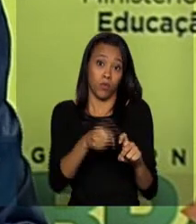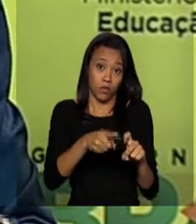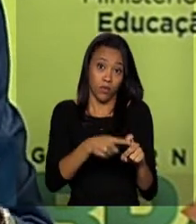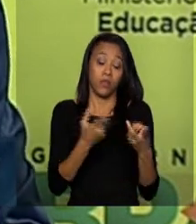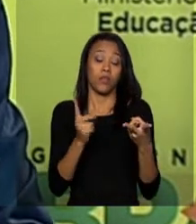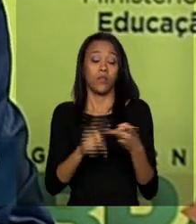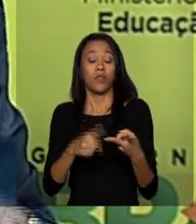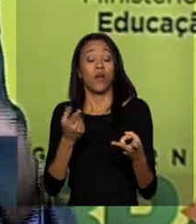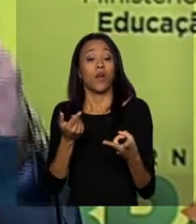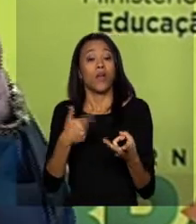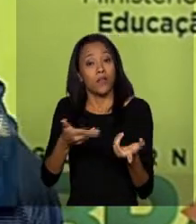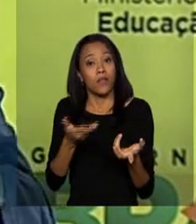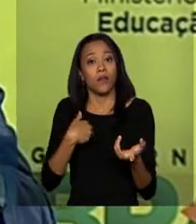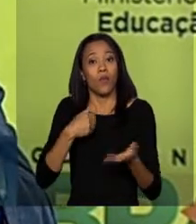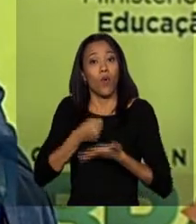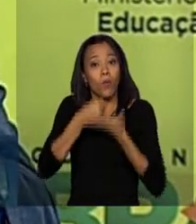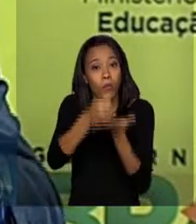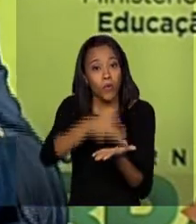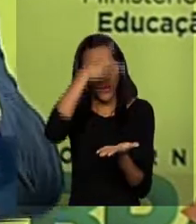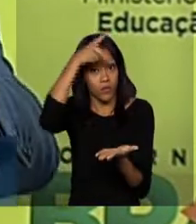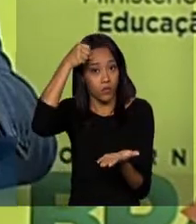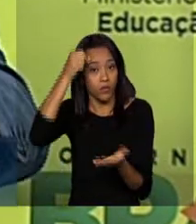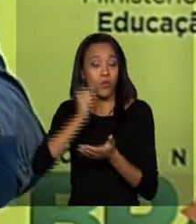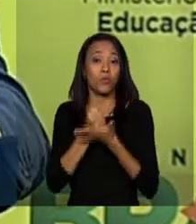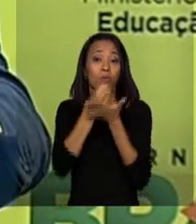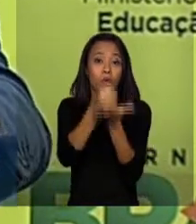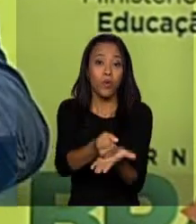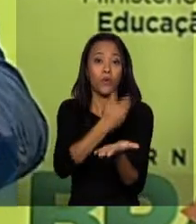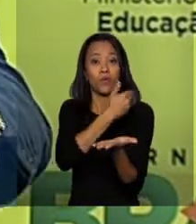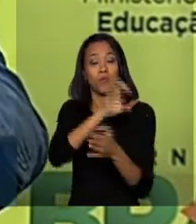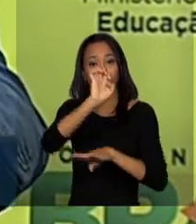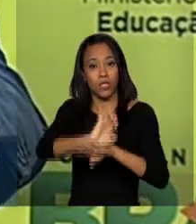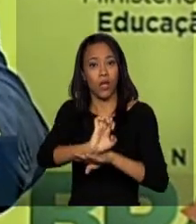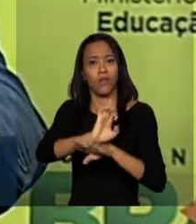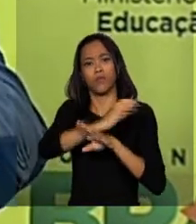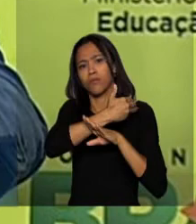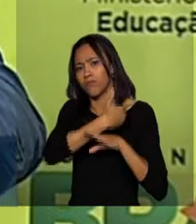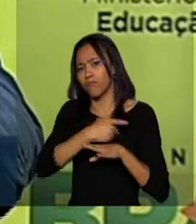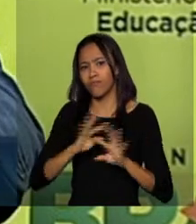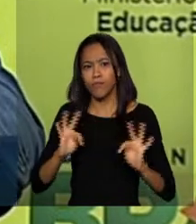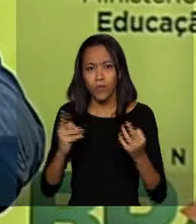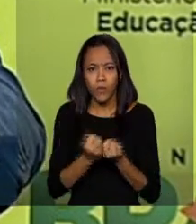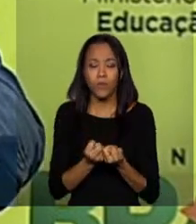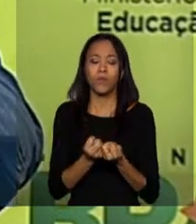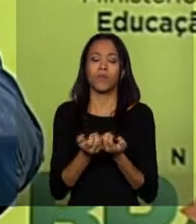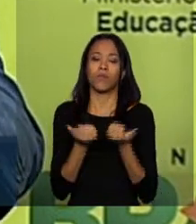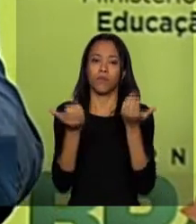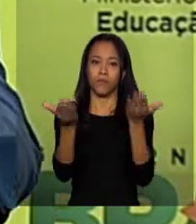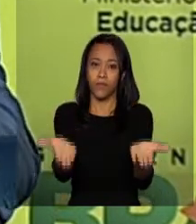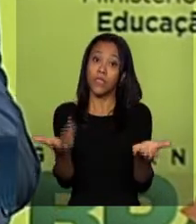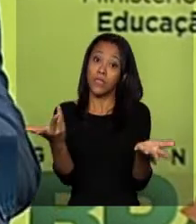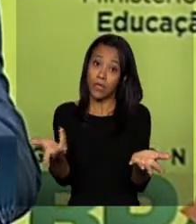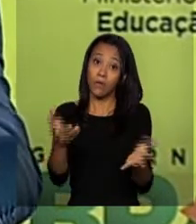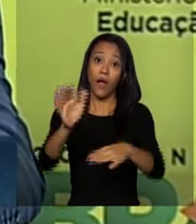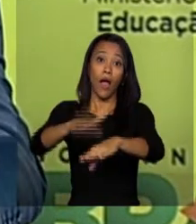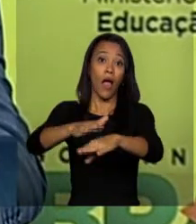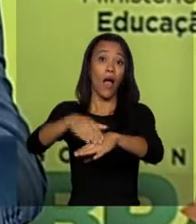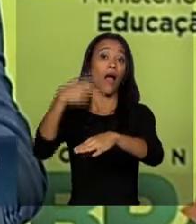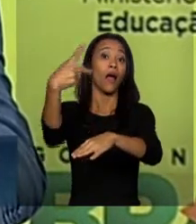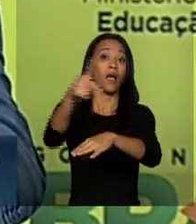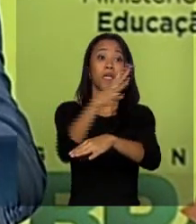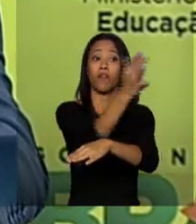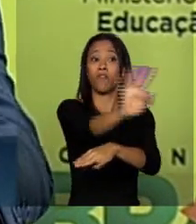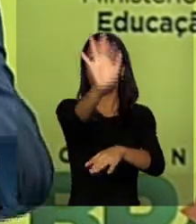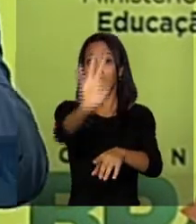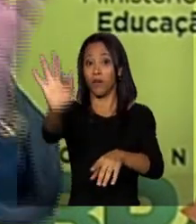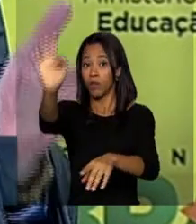o Estado se envolve, então tem um comprometimento. Após essa fase que a Marta disse, em julho, aí as instituições vão apresentar o seu